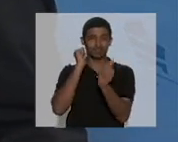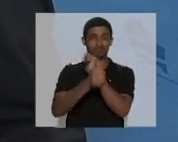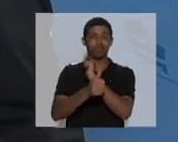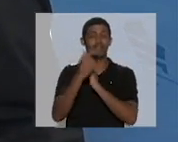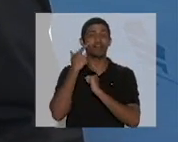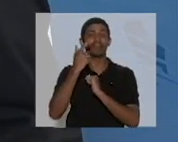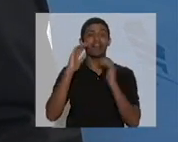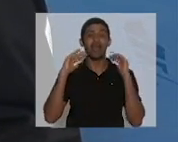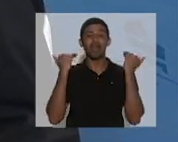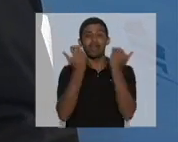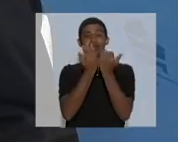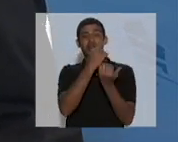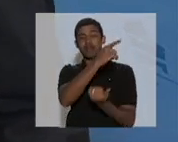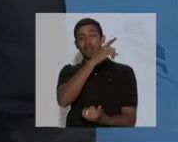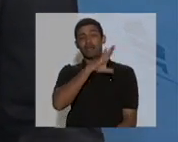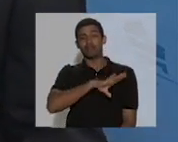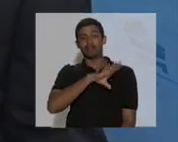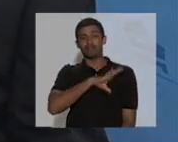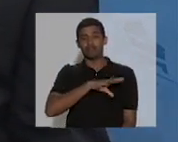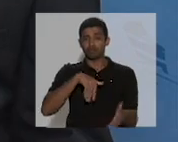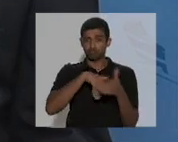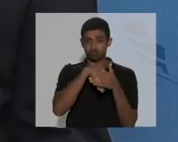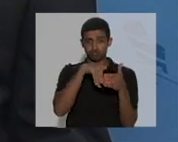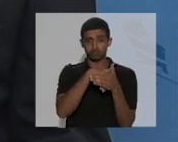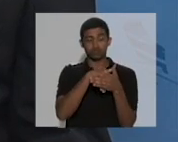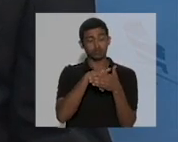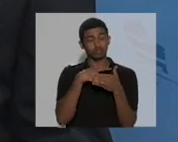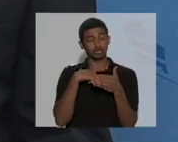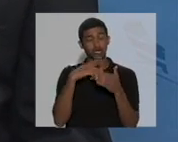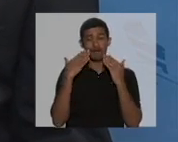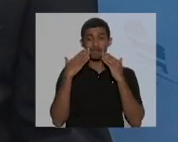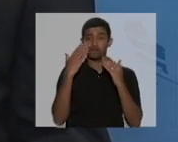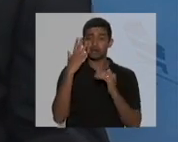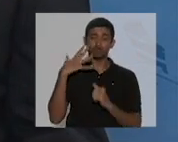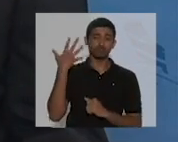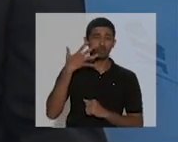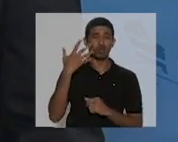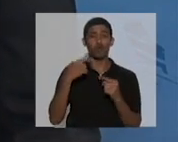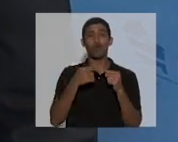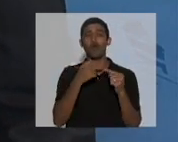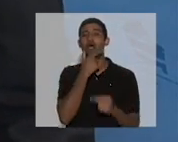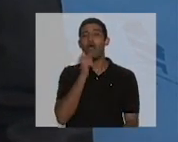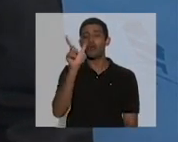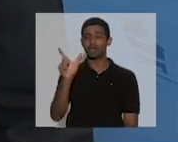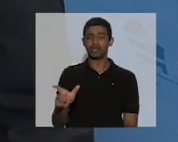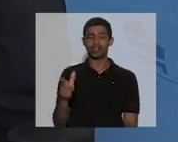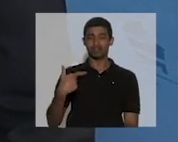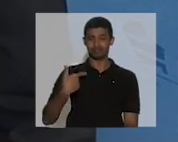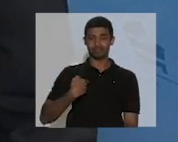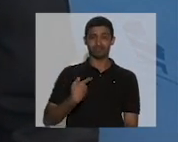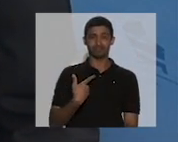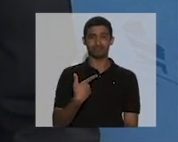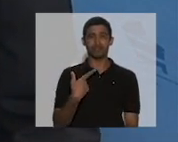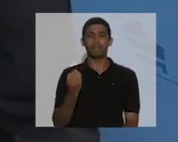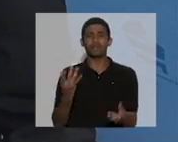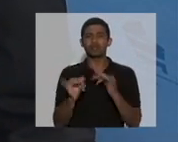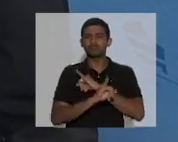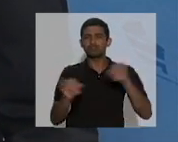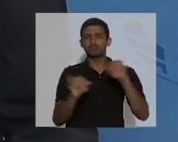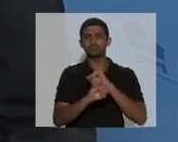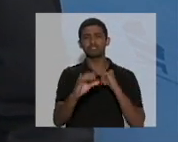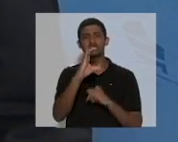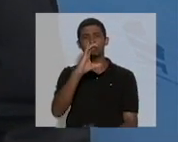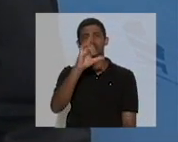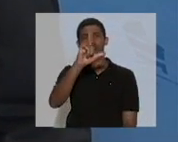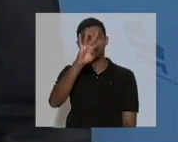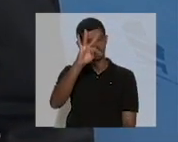São Januário, estádio do Vasco, foi palco dos discursos do Getúlio Vargas, como a divulgação